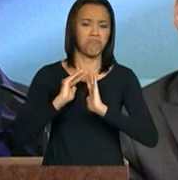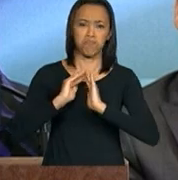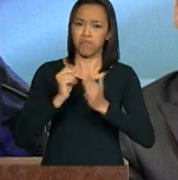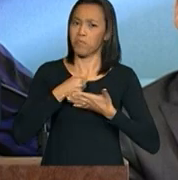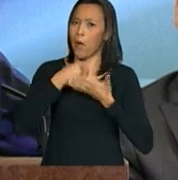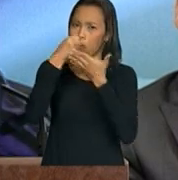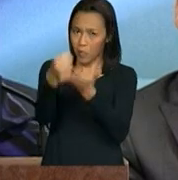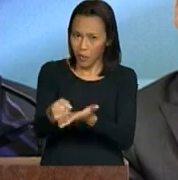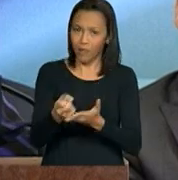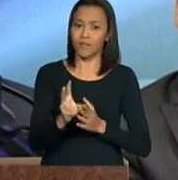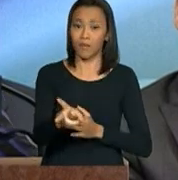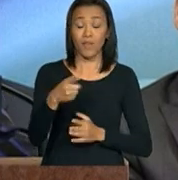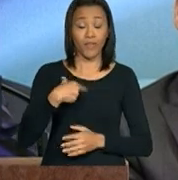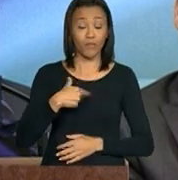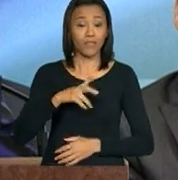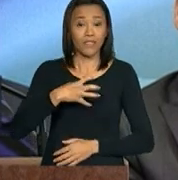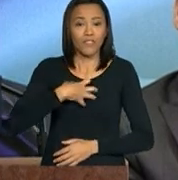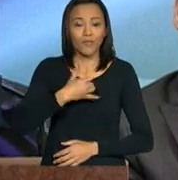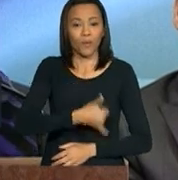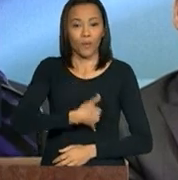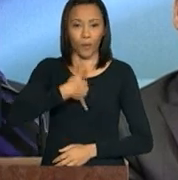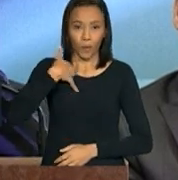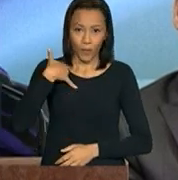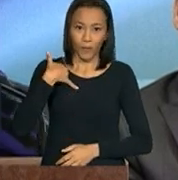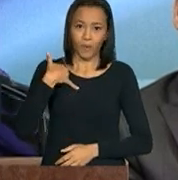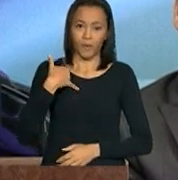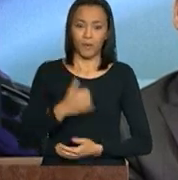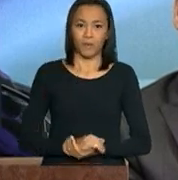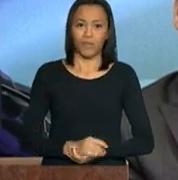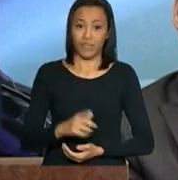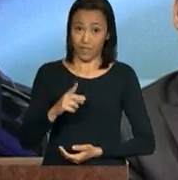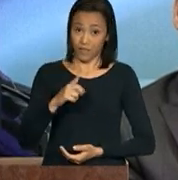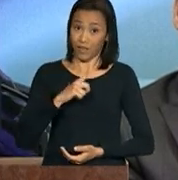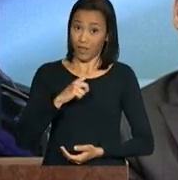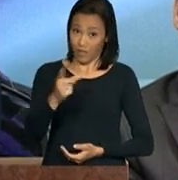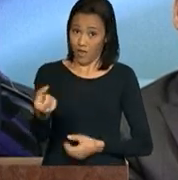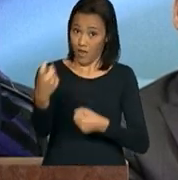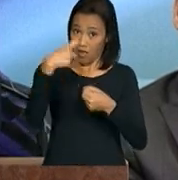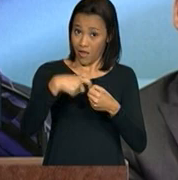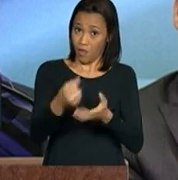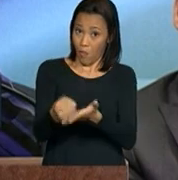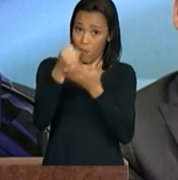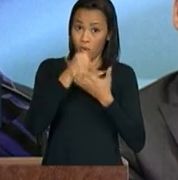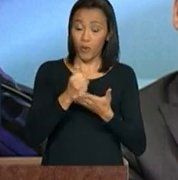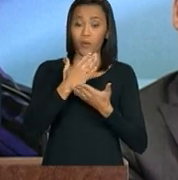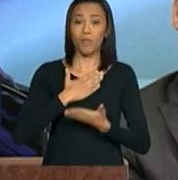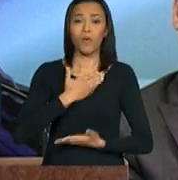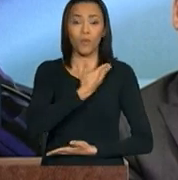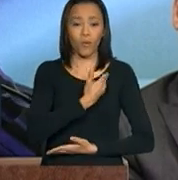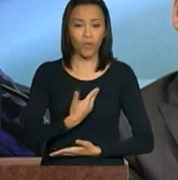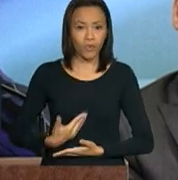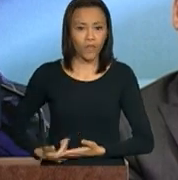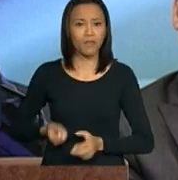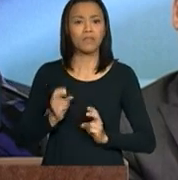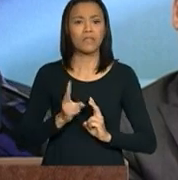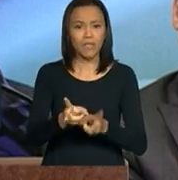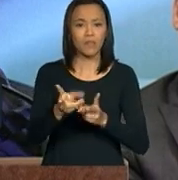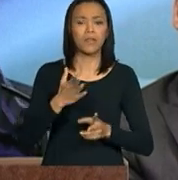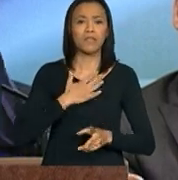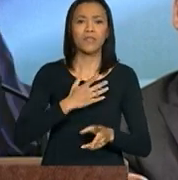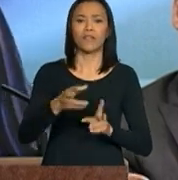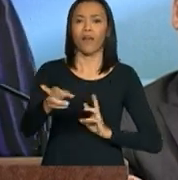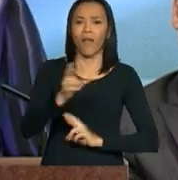tenho muito orgulho de ter tido o Brisola o brisol no meu governo na medida das minhas